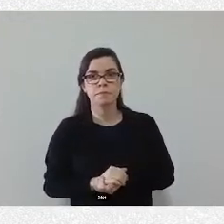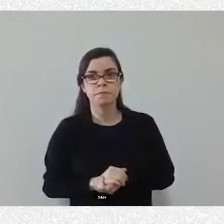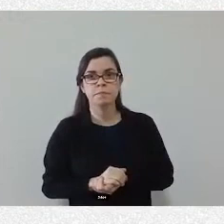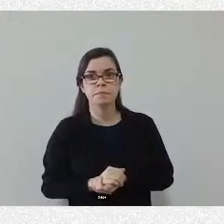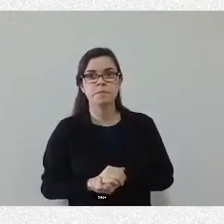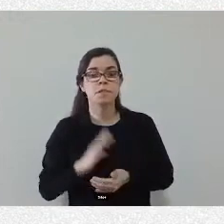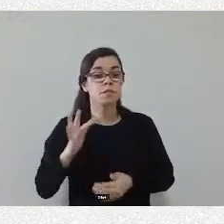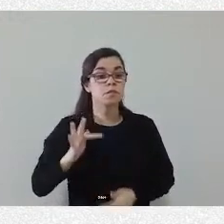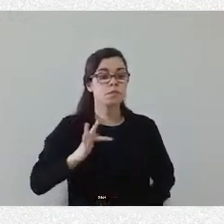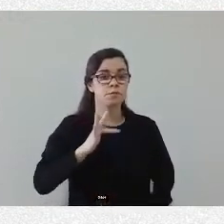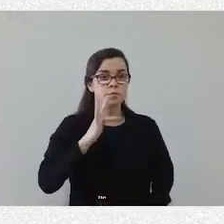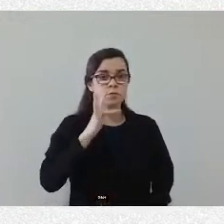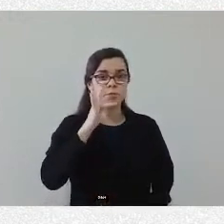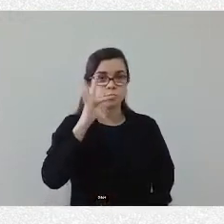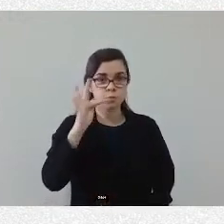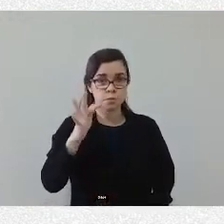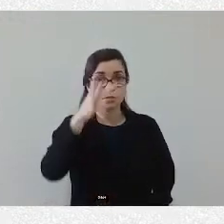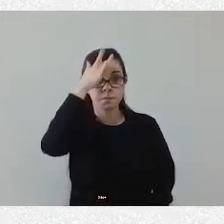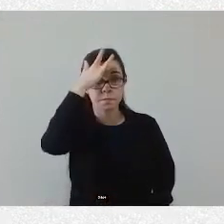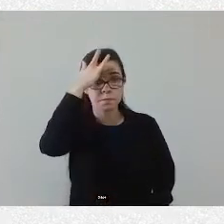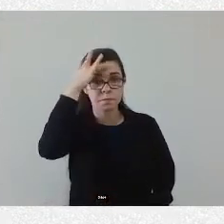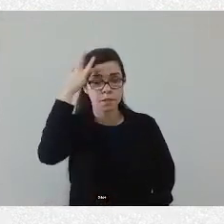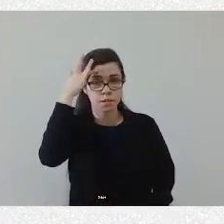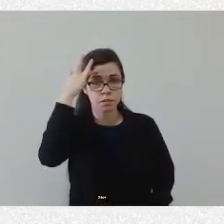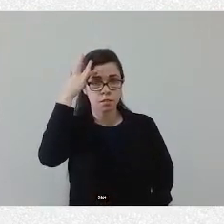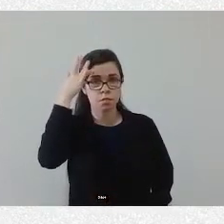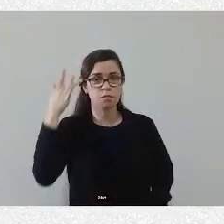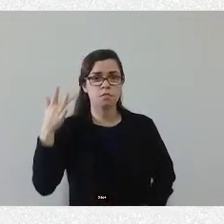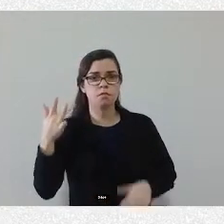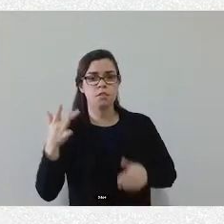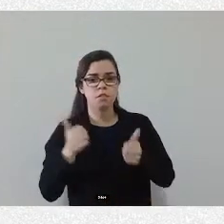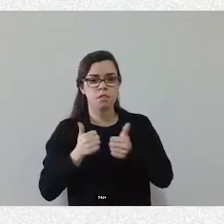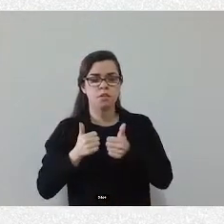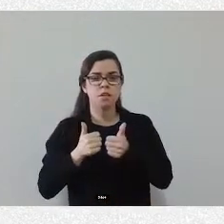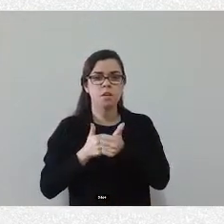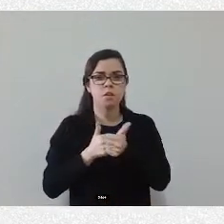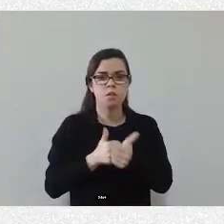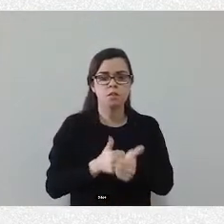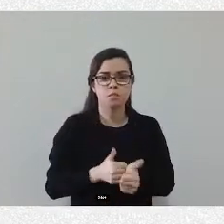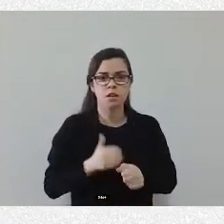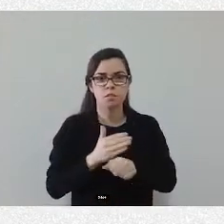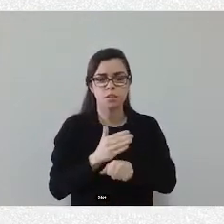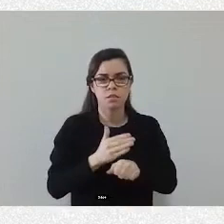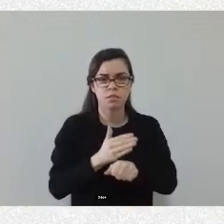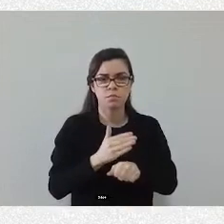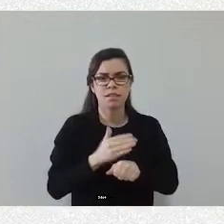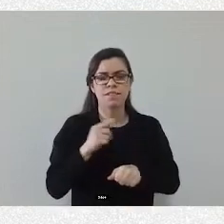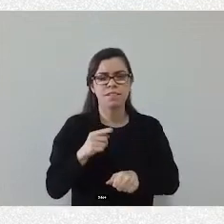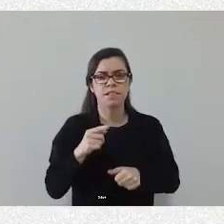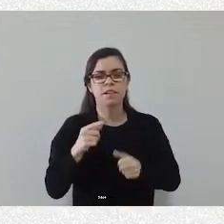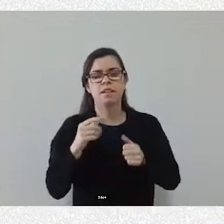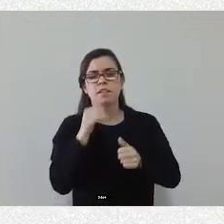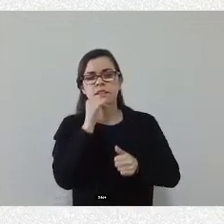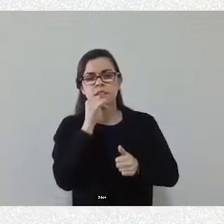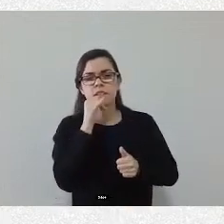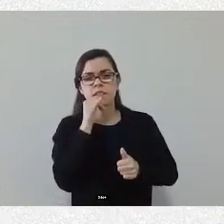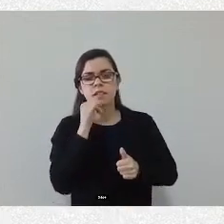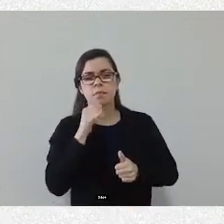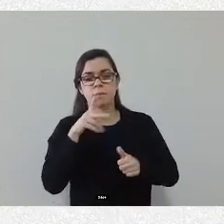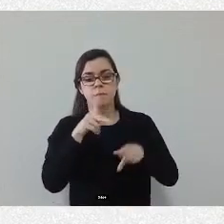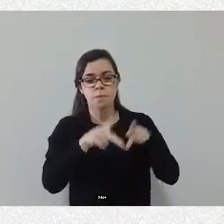começar, se esse recrutamento ele vai ser feito após haver ali a população acima de 12